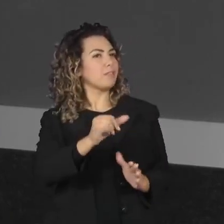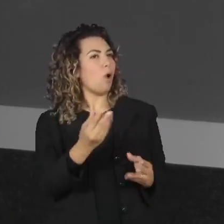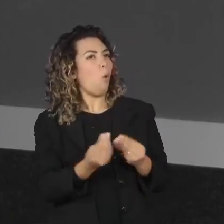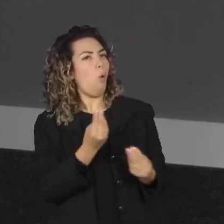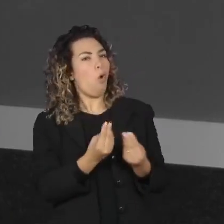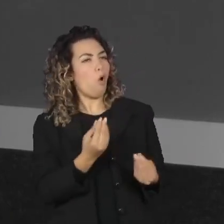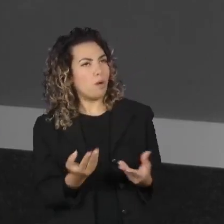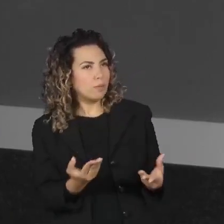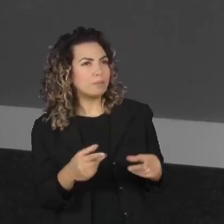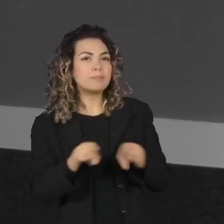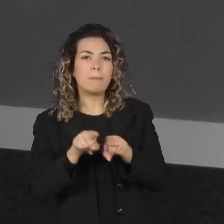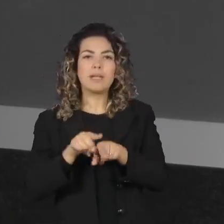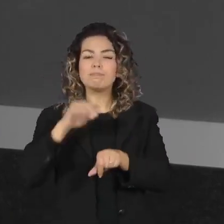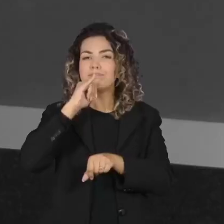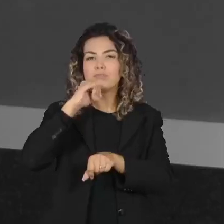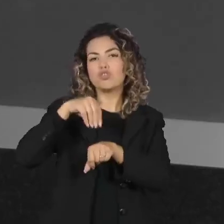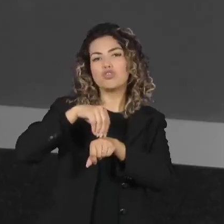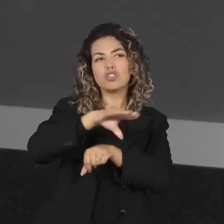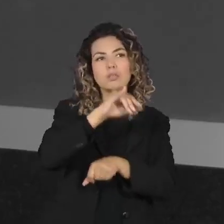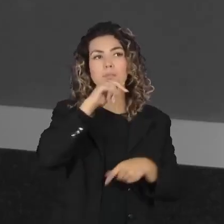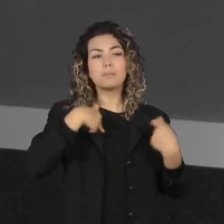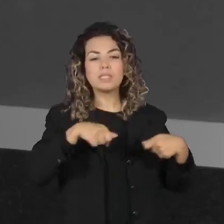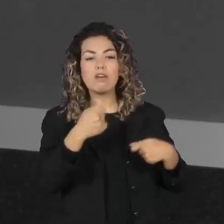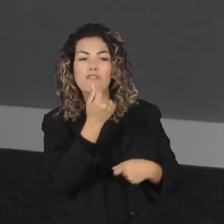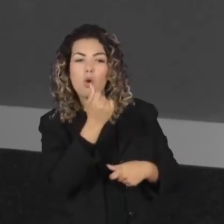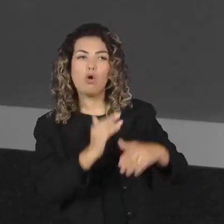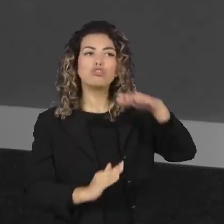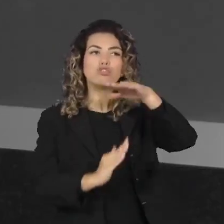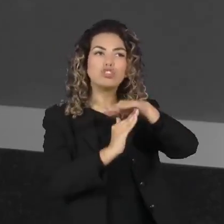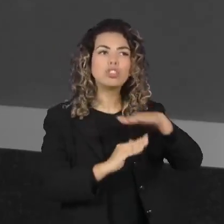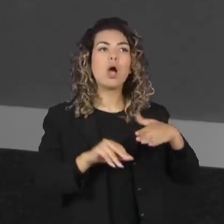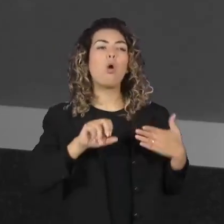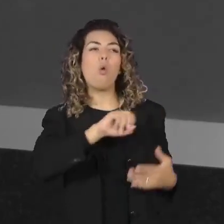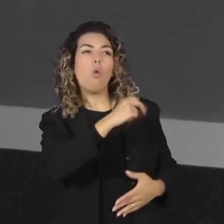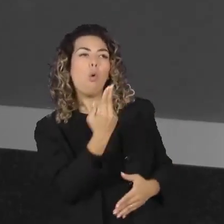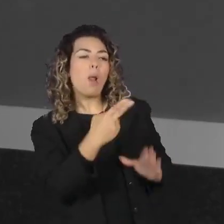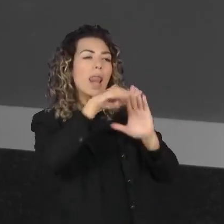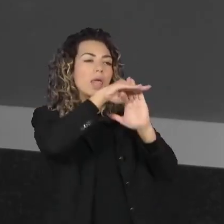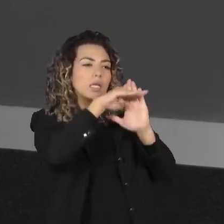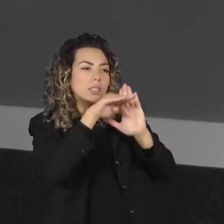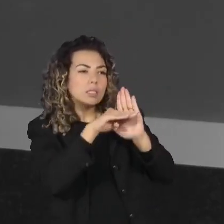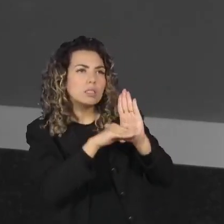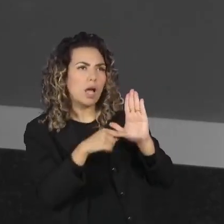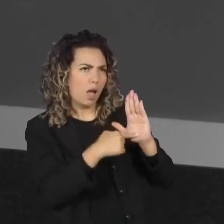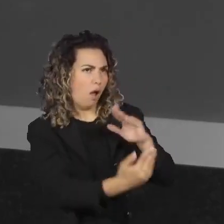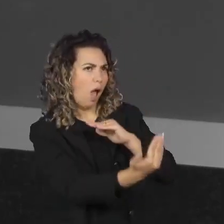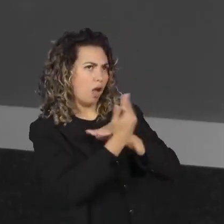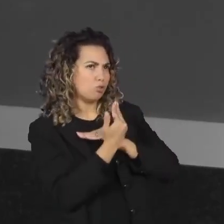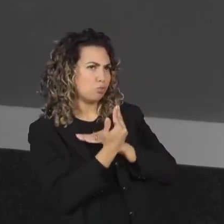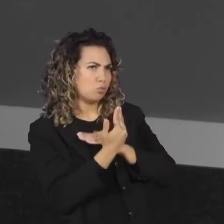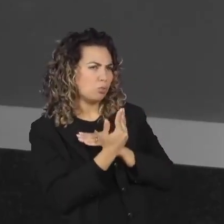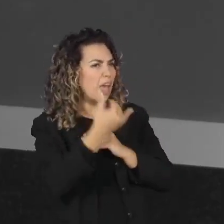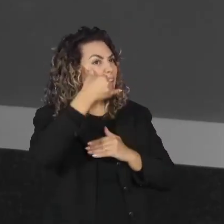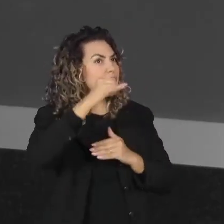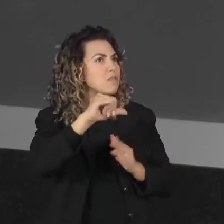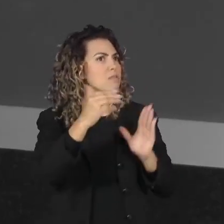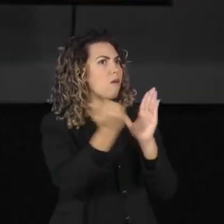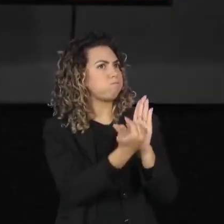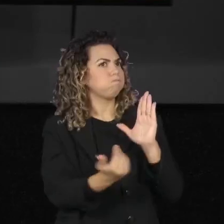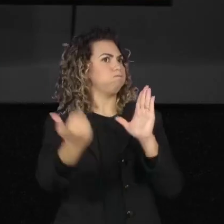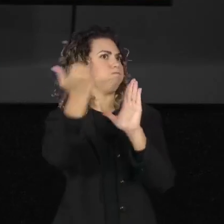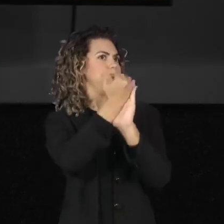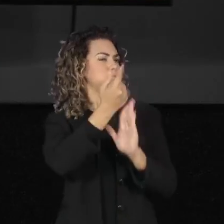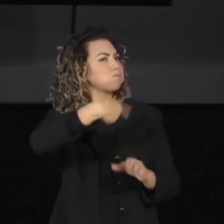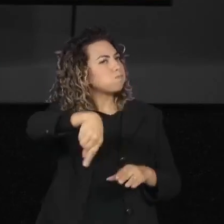como estipular um valor ou fazer uma lista prévia, se isso realmente ajuda, não aqueles que estão em descontrole, mas a população de forma